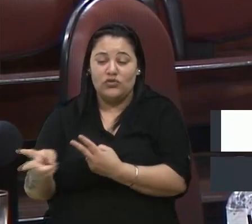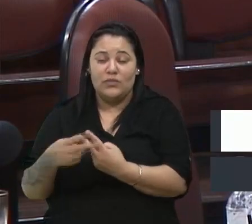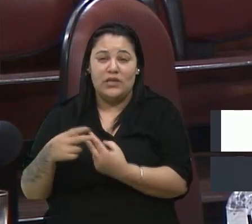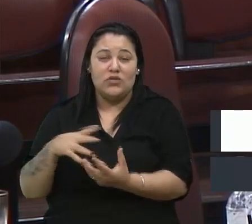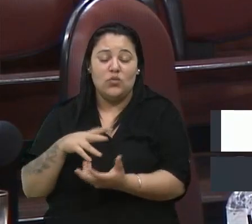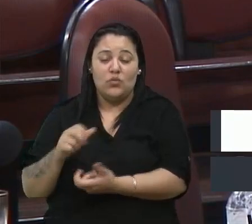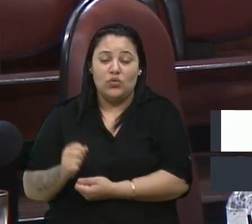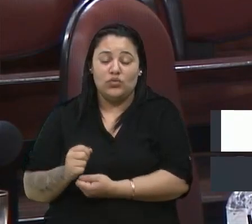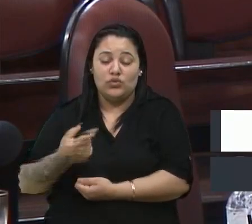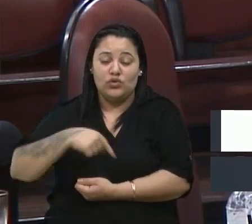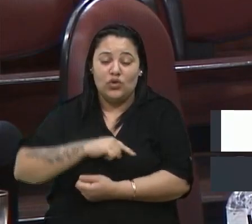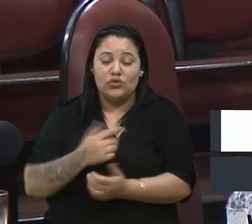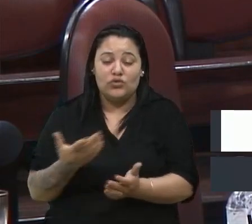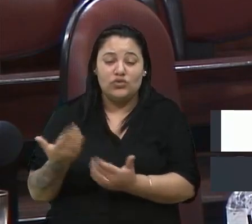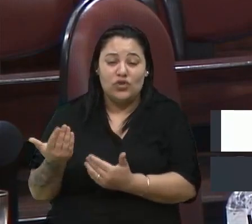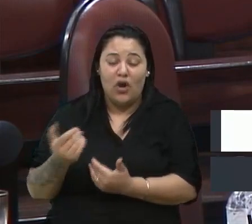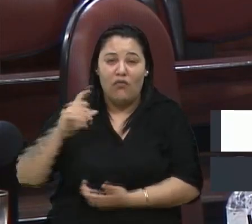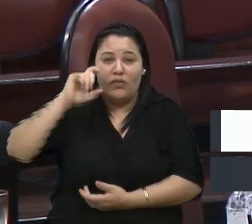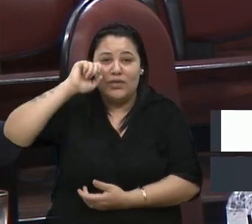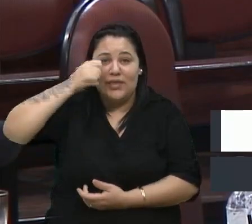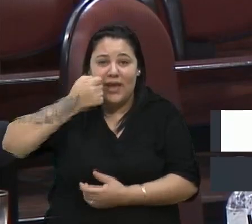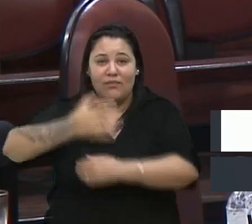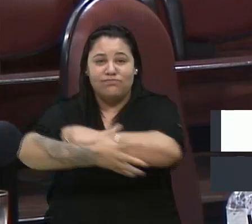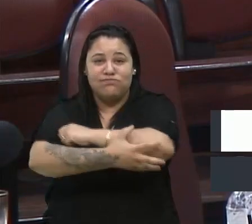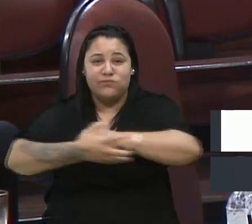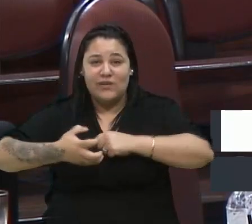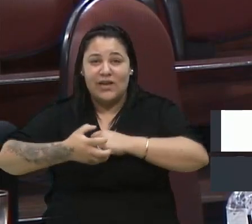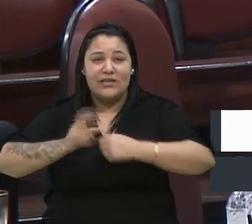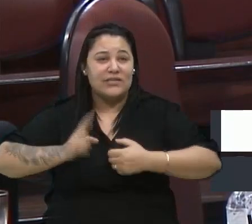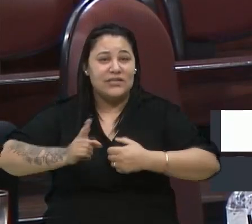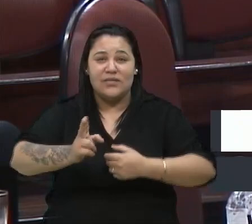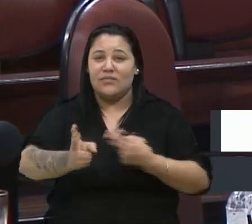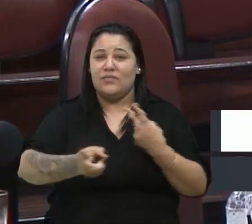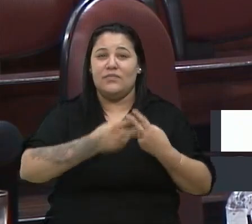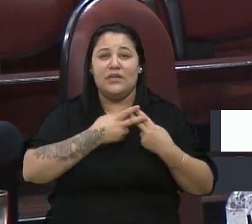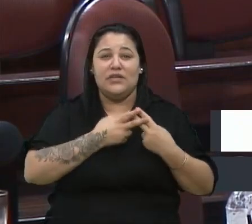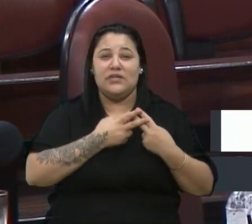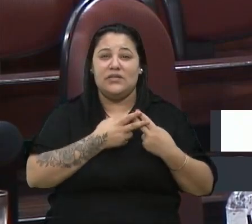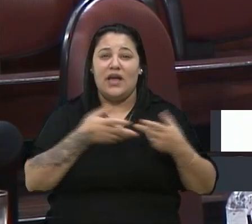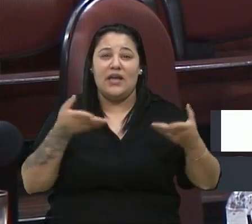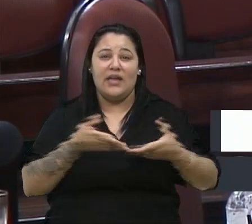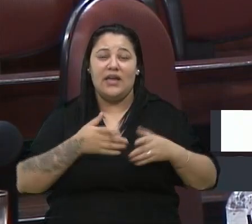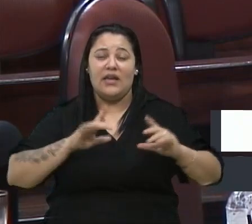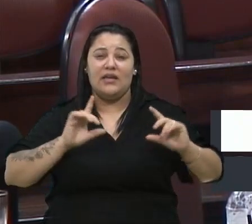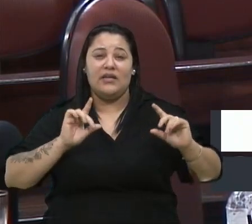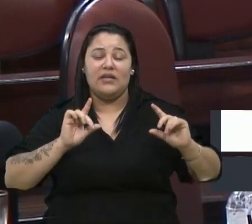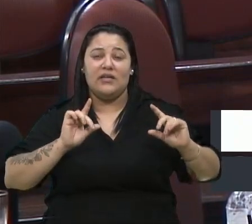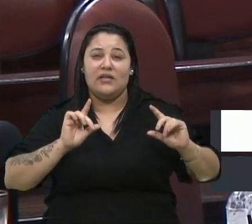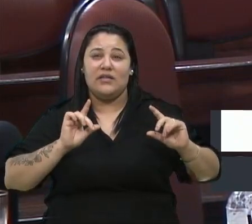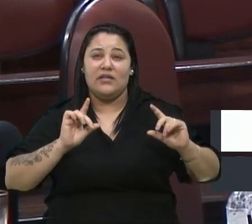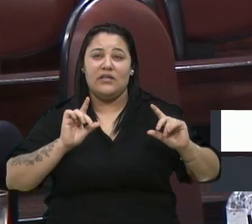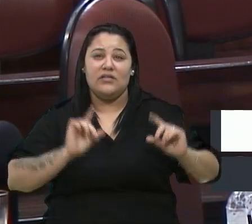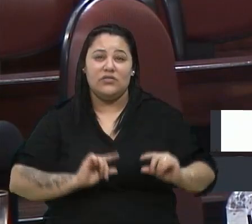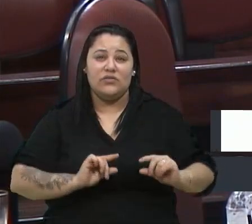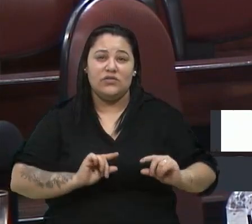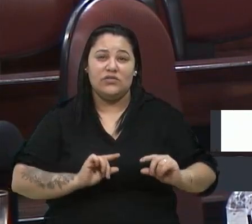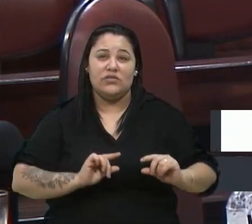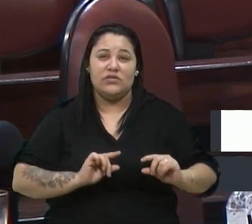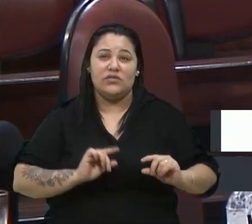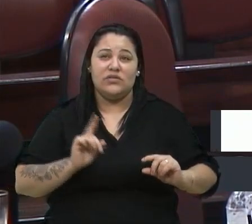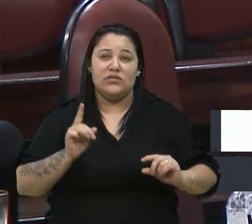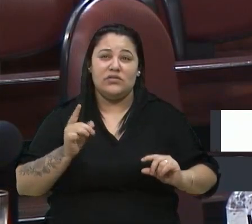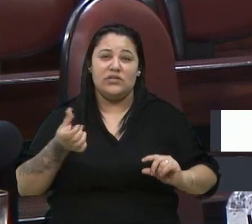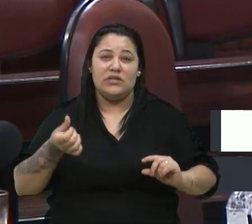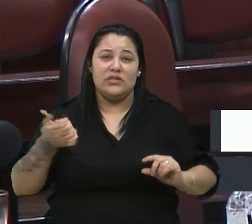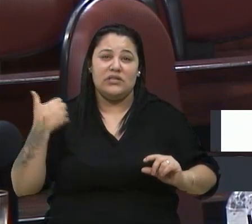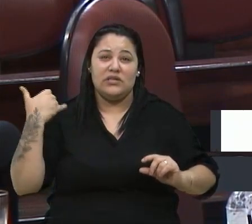os nossos jovens negros de periferias estão presos. Aí querem baixar a maioridade penal, botar para 16